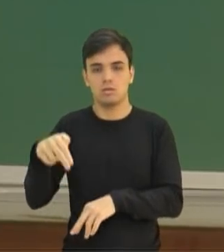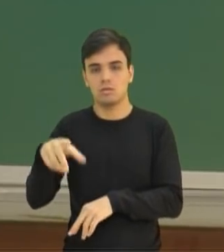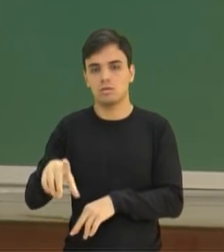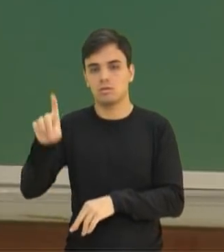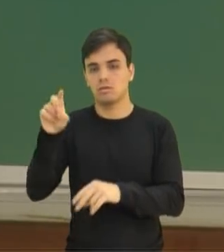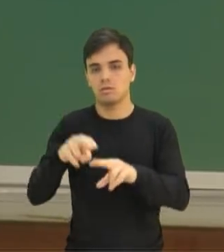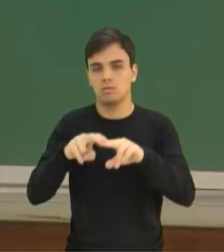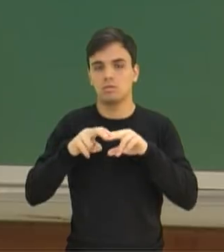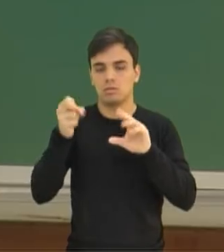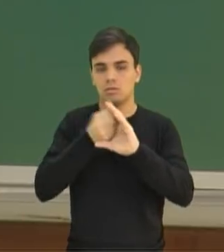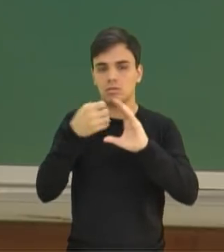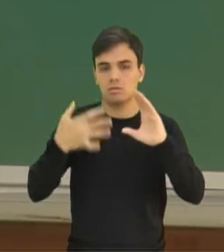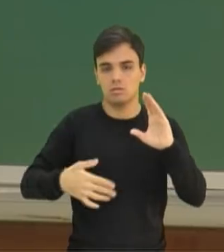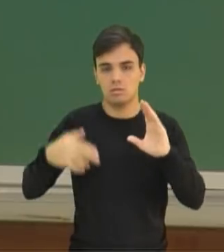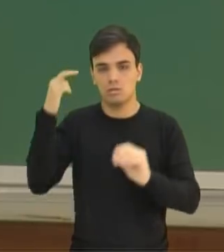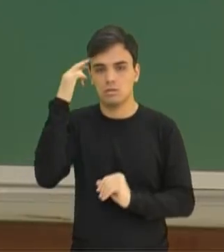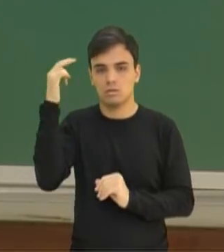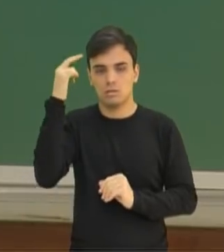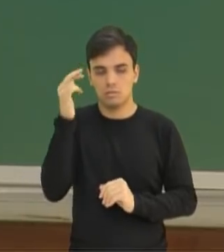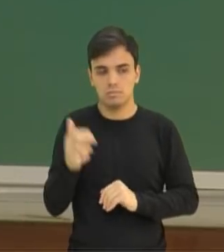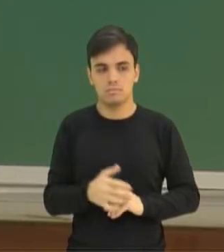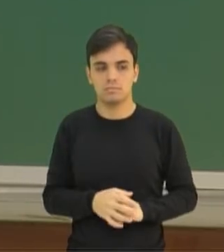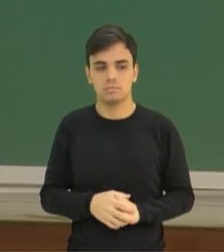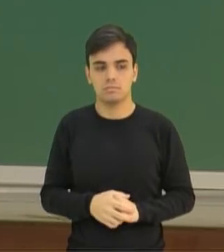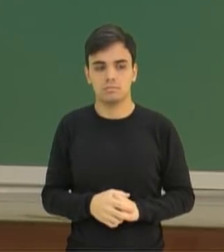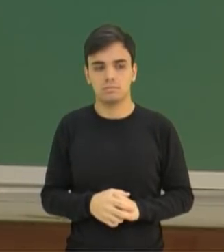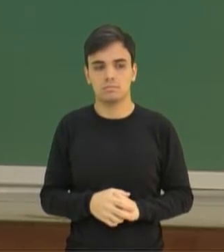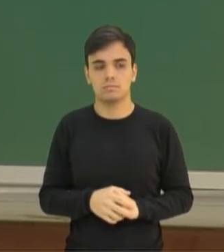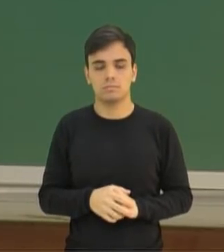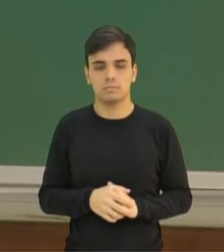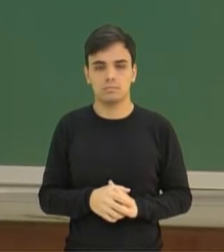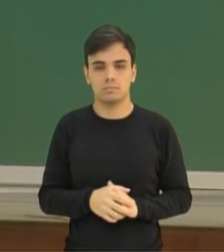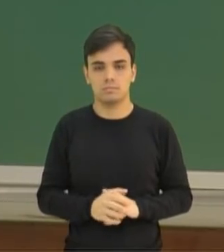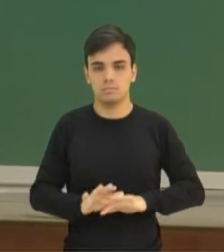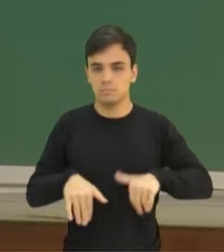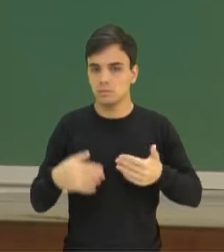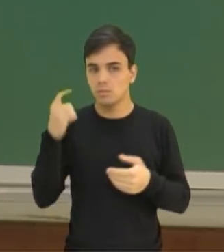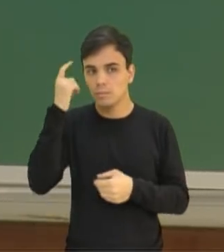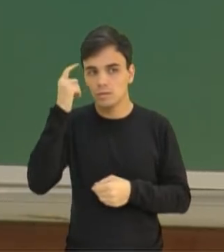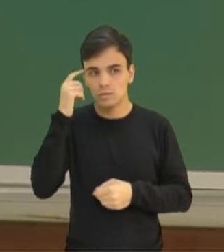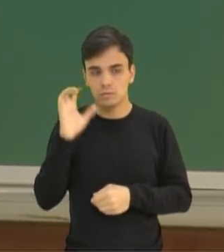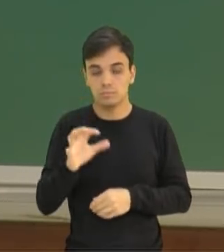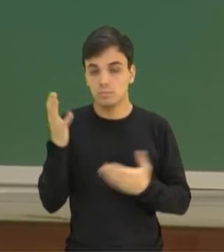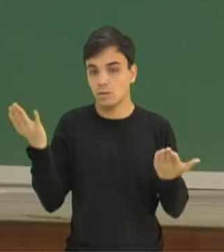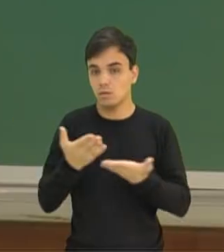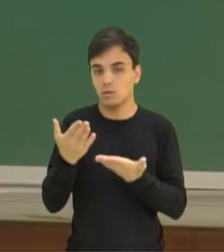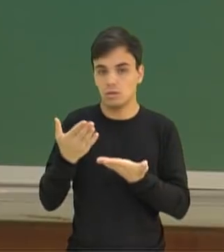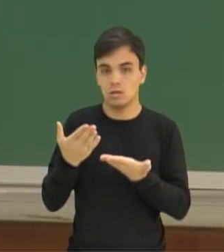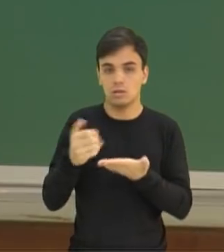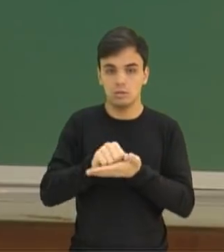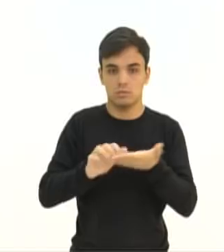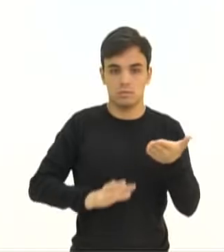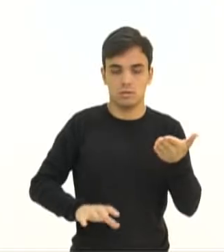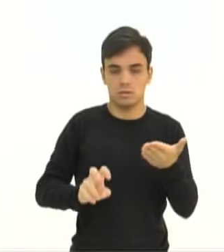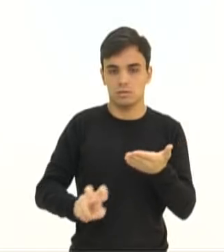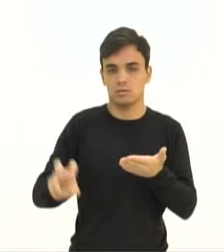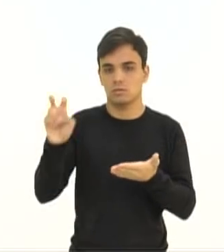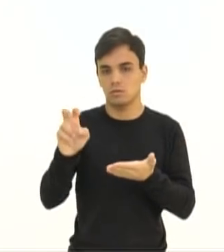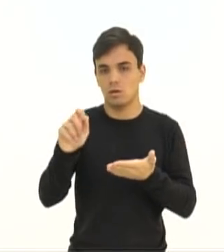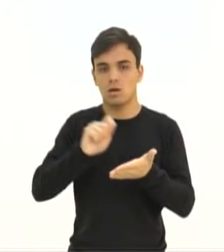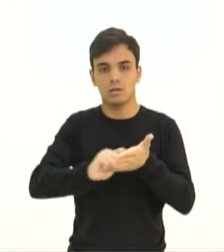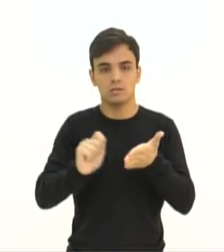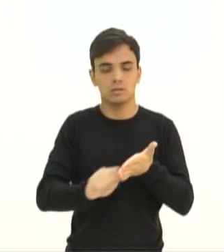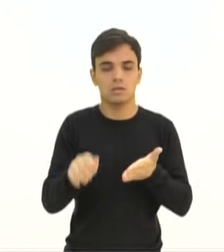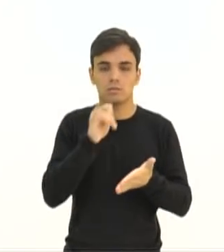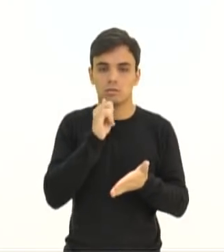suas características naturais, certo? Então, pensando ali nesta questão. Atividade 5 ali. Escreva exemplos